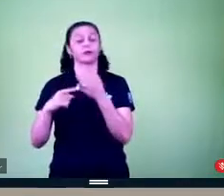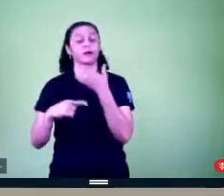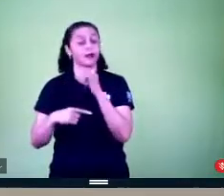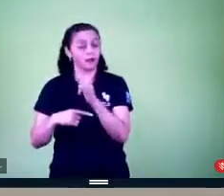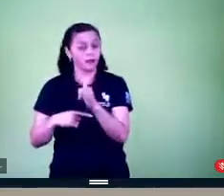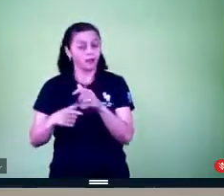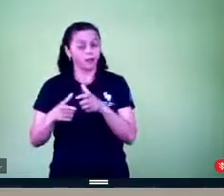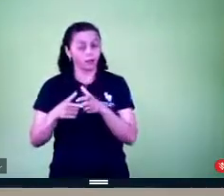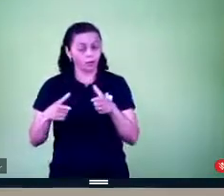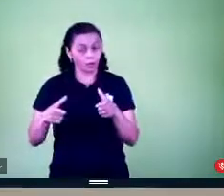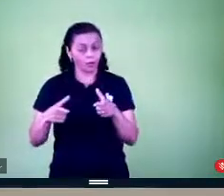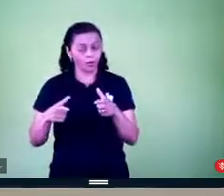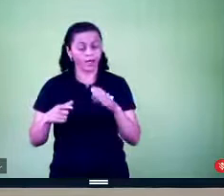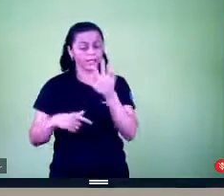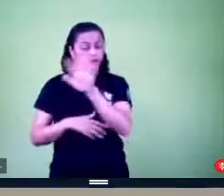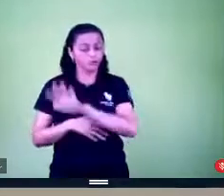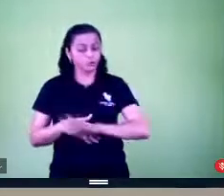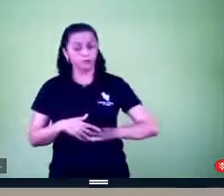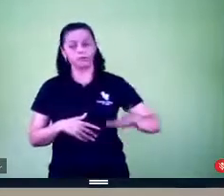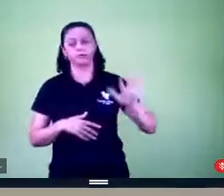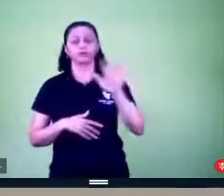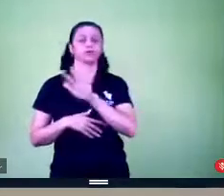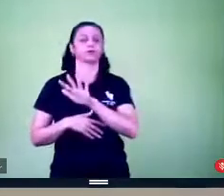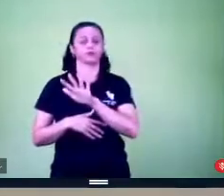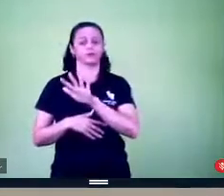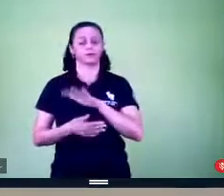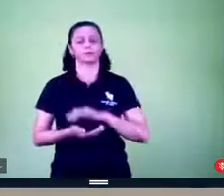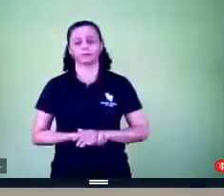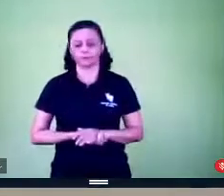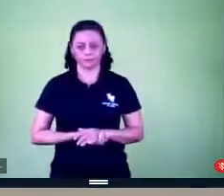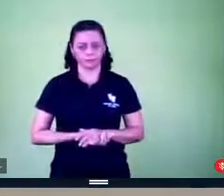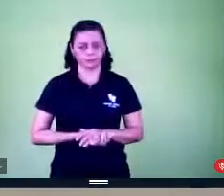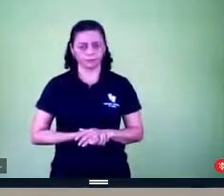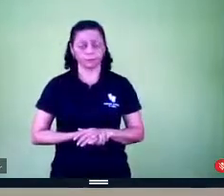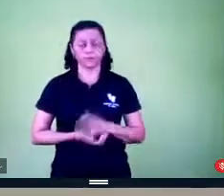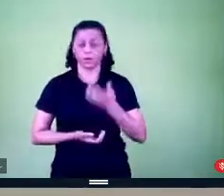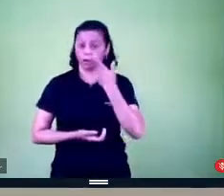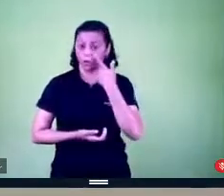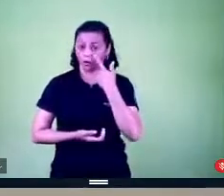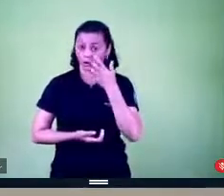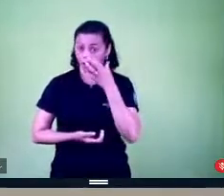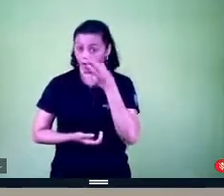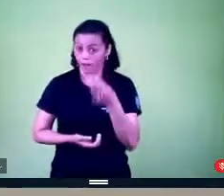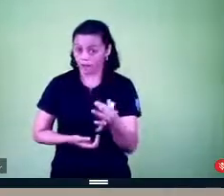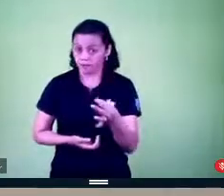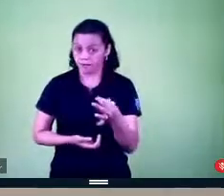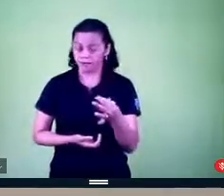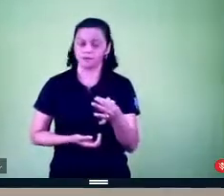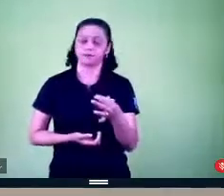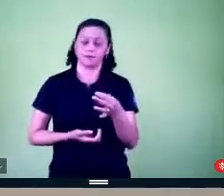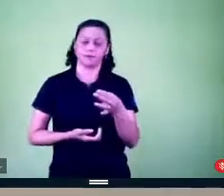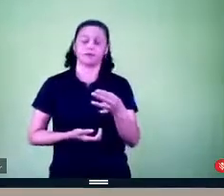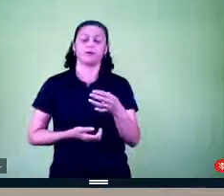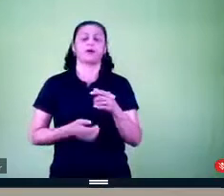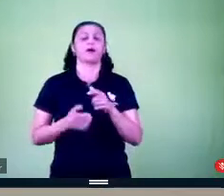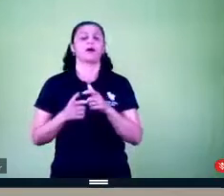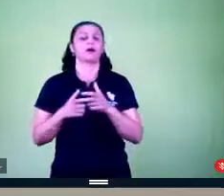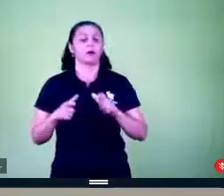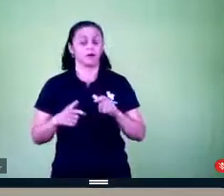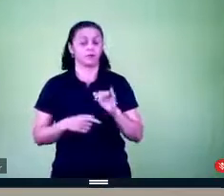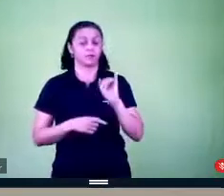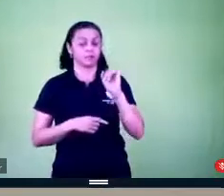total. Presta atenção. A corrente aqui no ramo I2 vai ser o